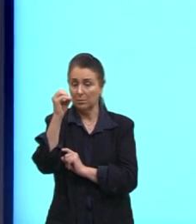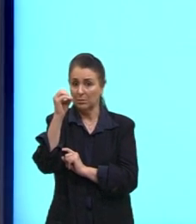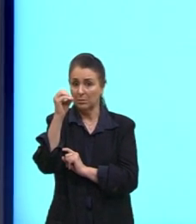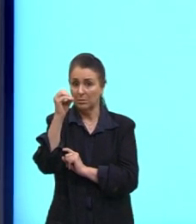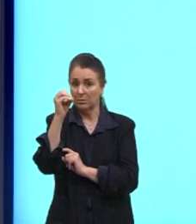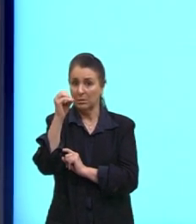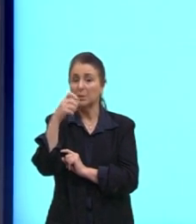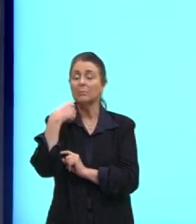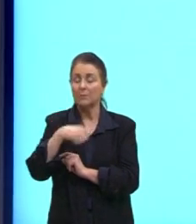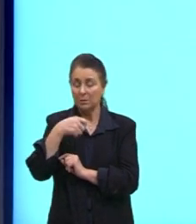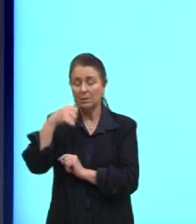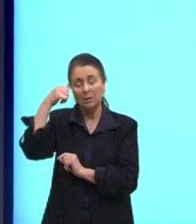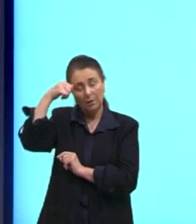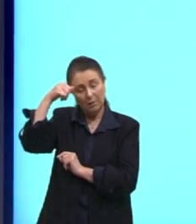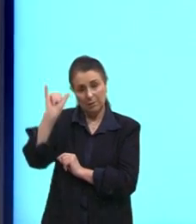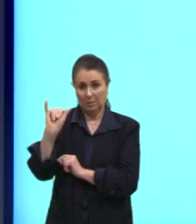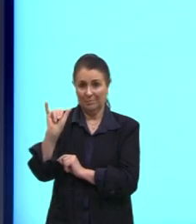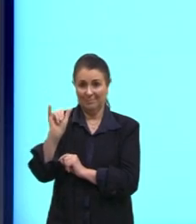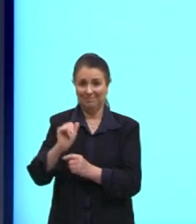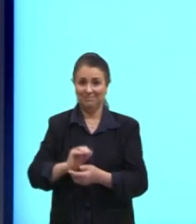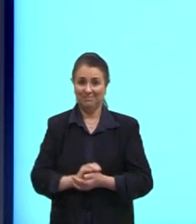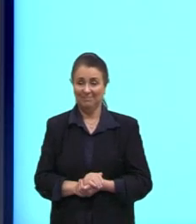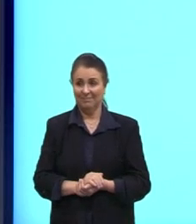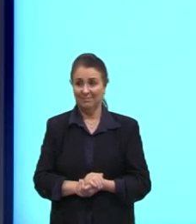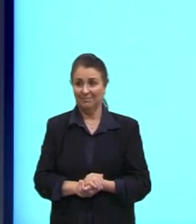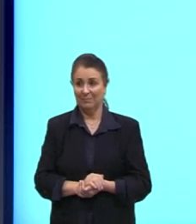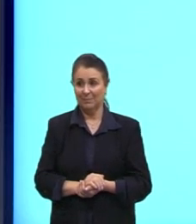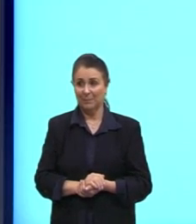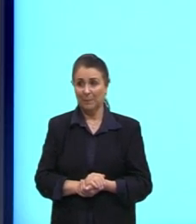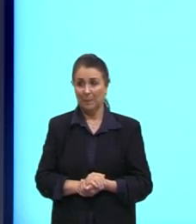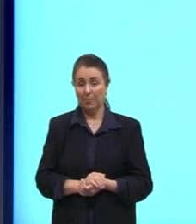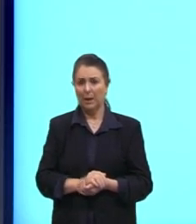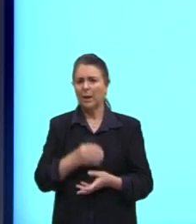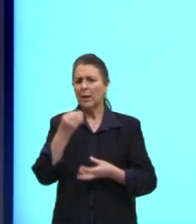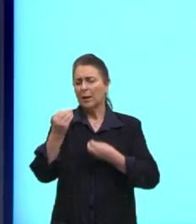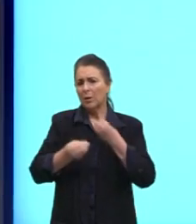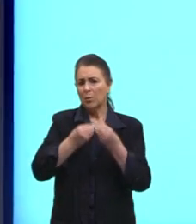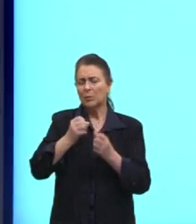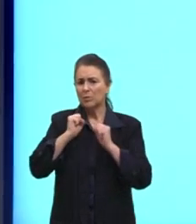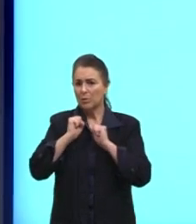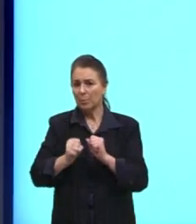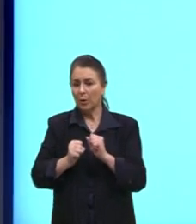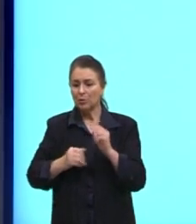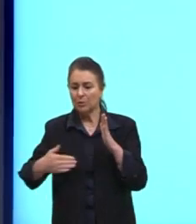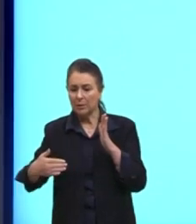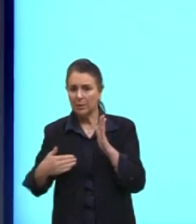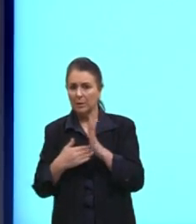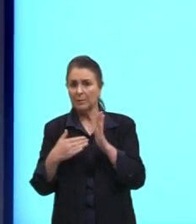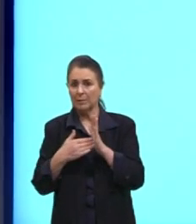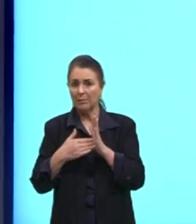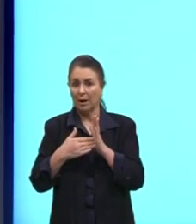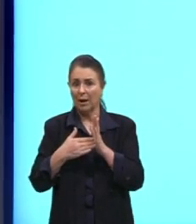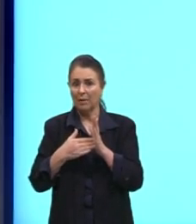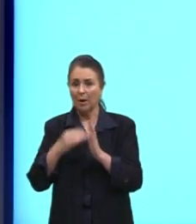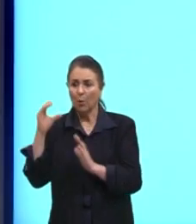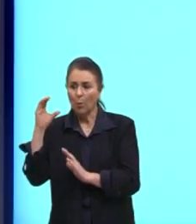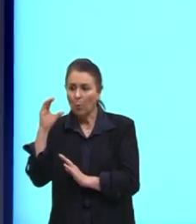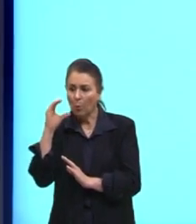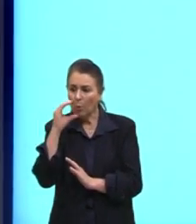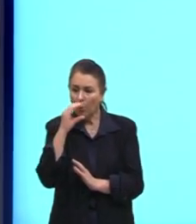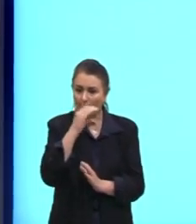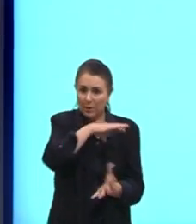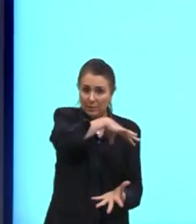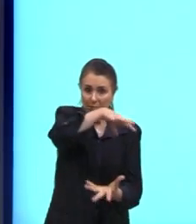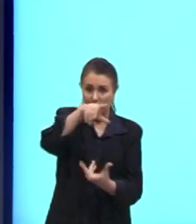evitado bom como que a gente pode limitar o aquecimento global a